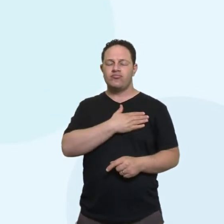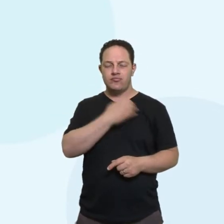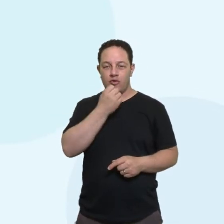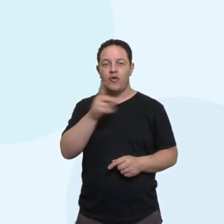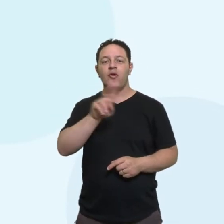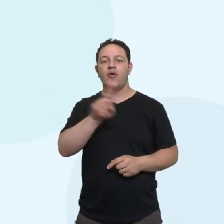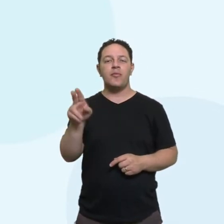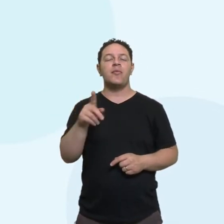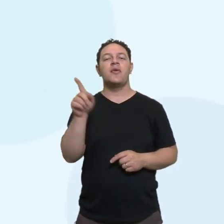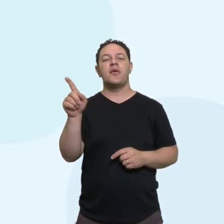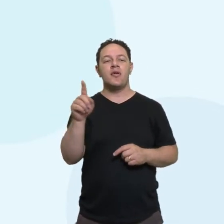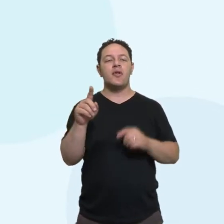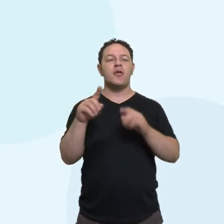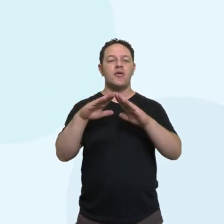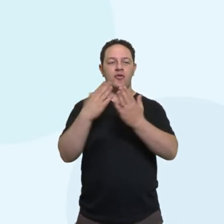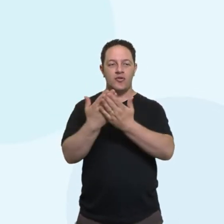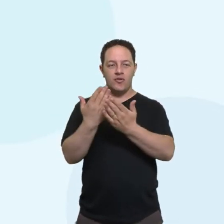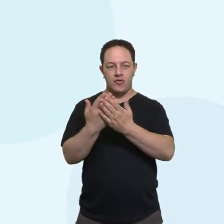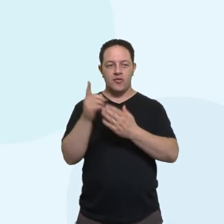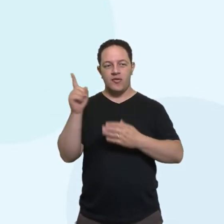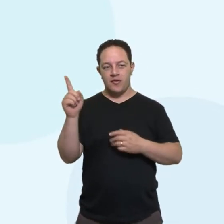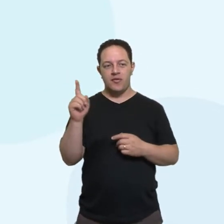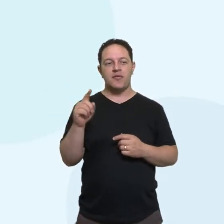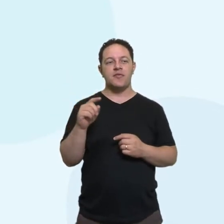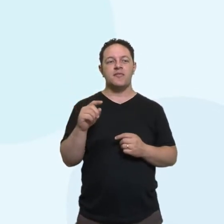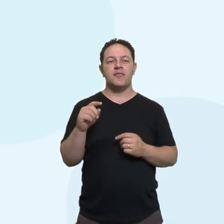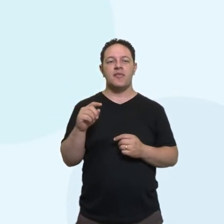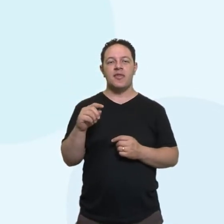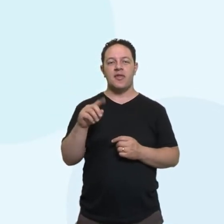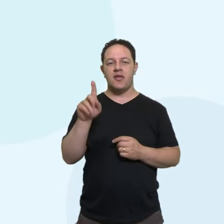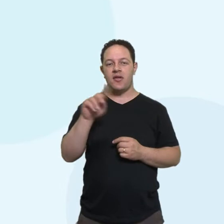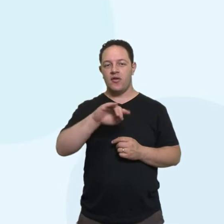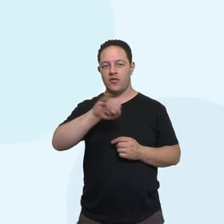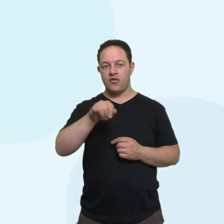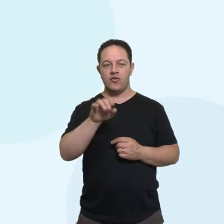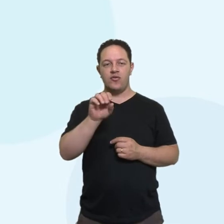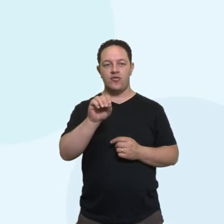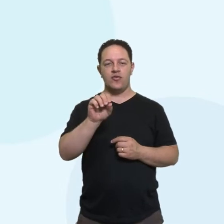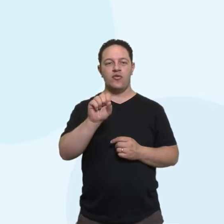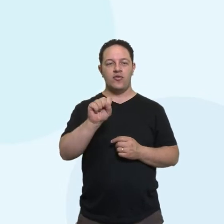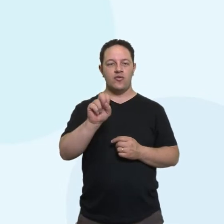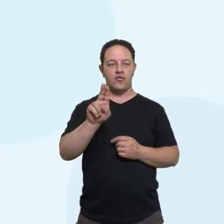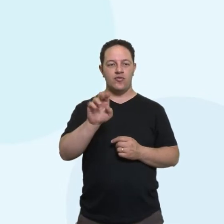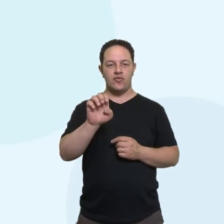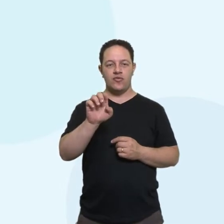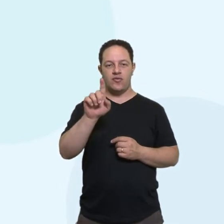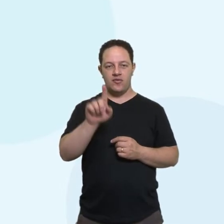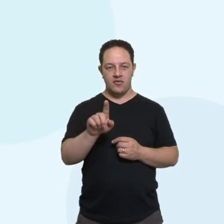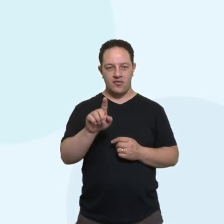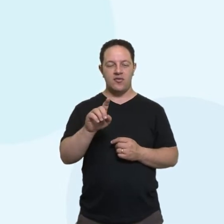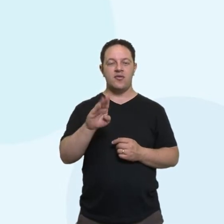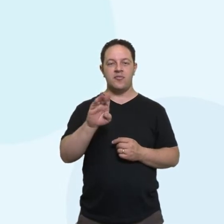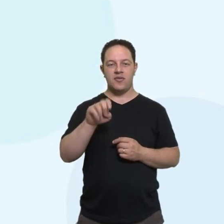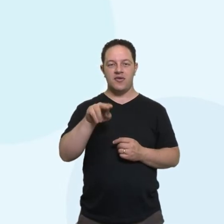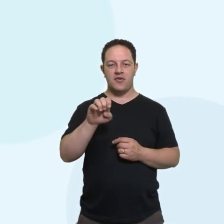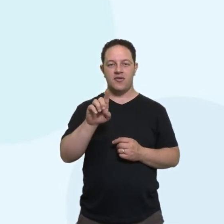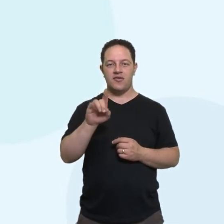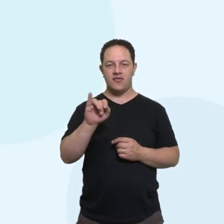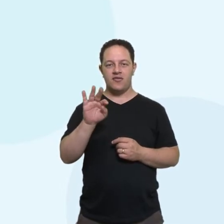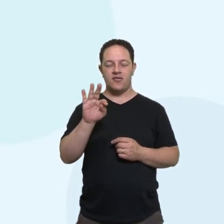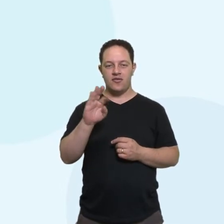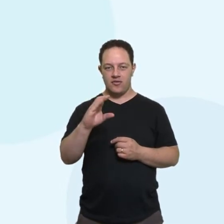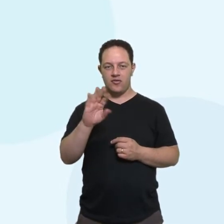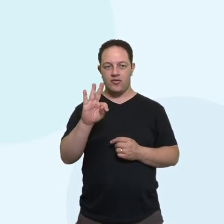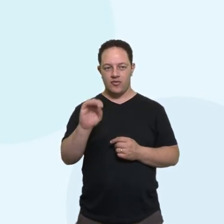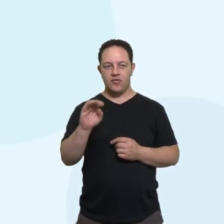escola pay Josué Benedicto Mendes eles gravaram um vídeo de como eles realizaram conselho de